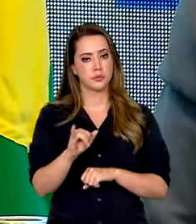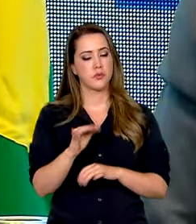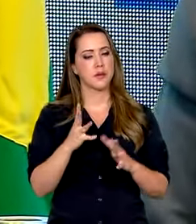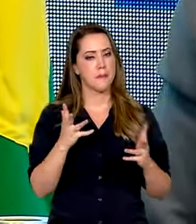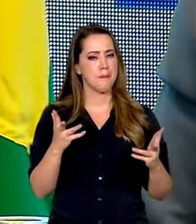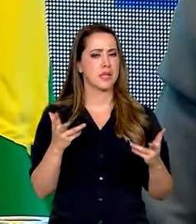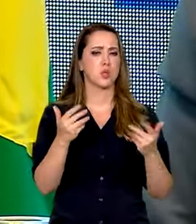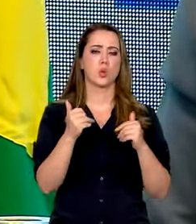bem mais rigorosa